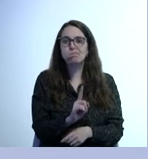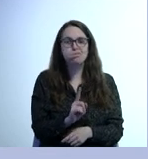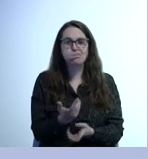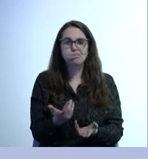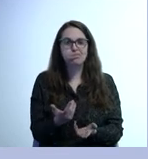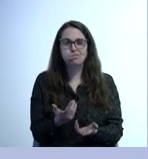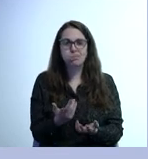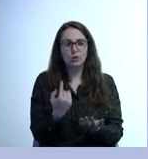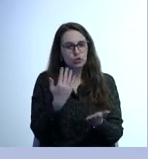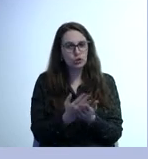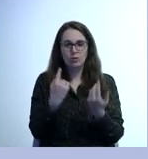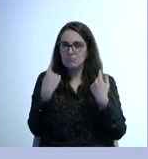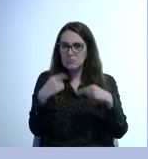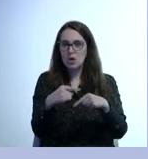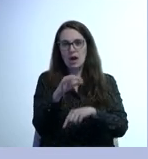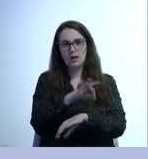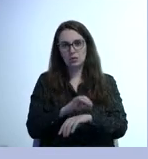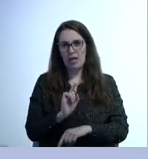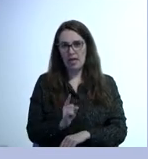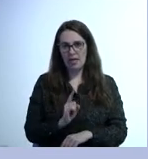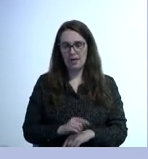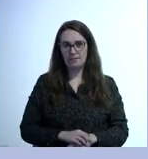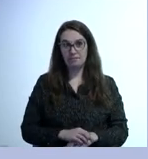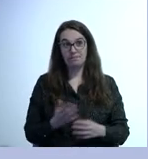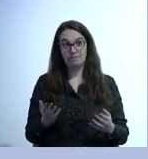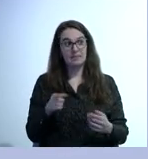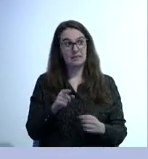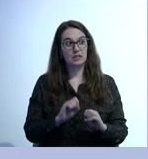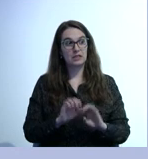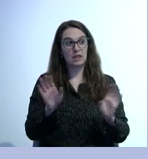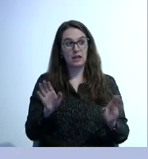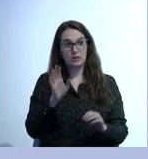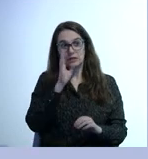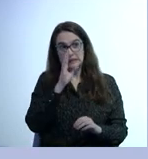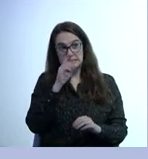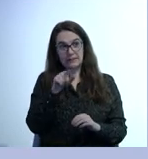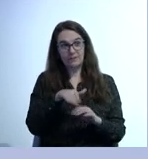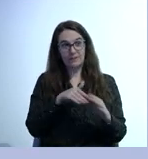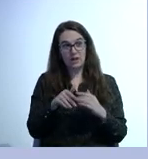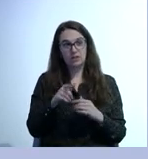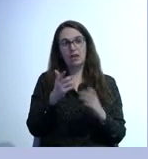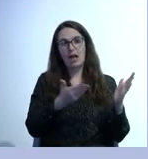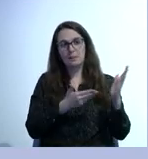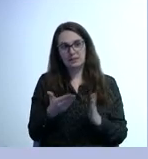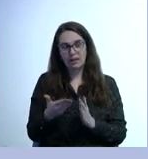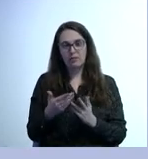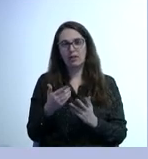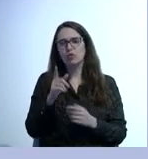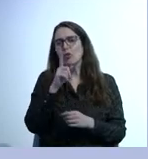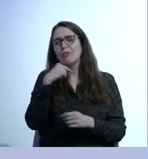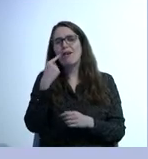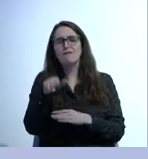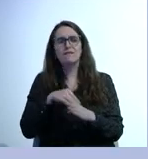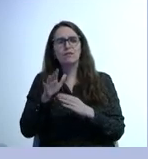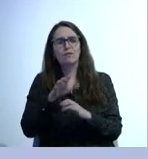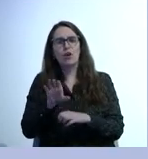maneira, senão através da arquitetura, que, naturalmente, sempre se apresenta e que não se consegue representar